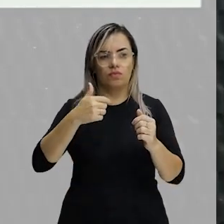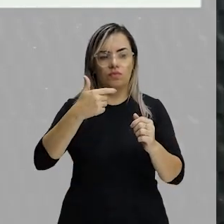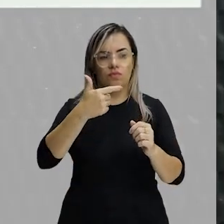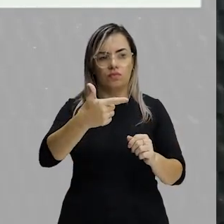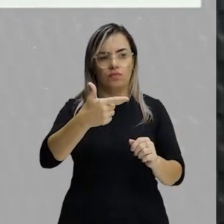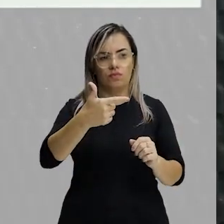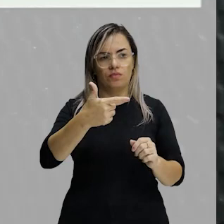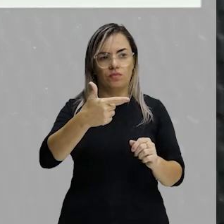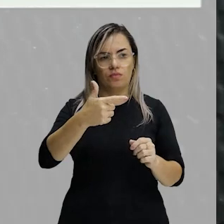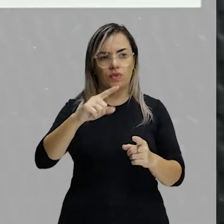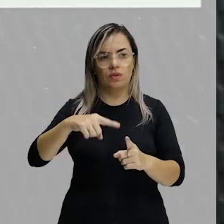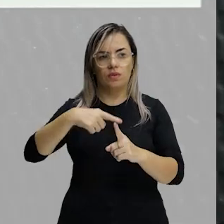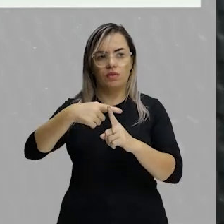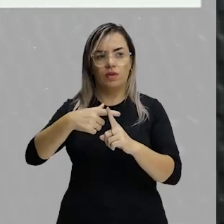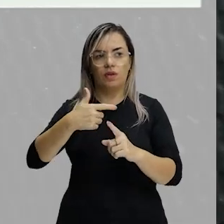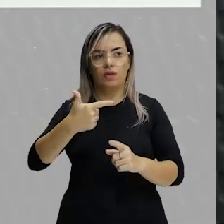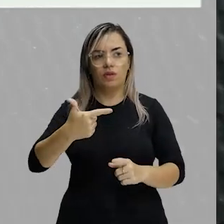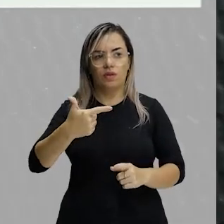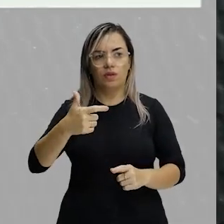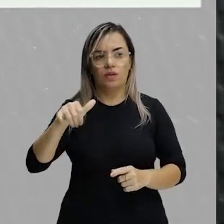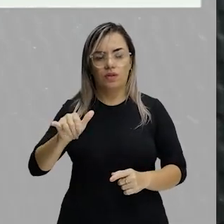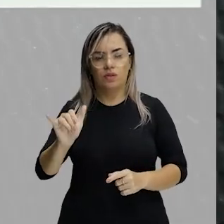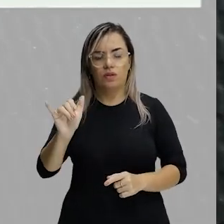mais 2y